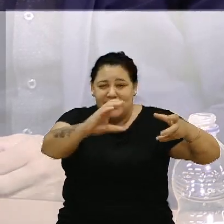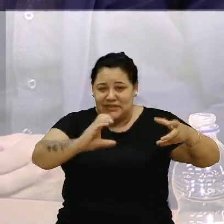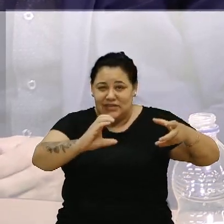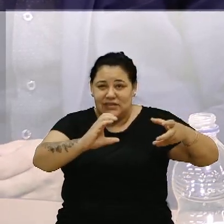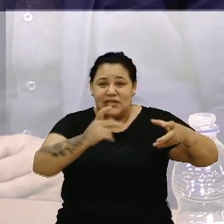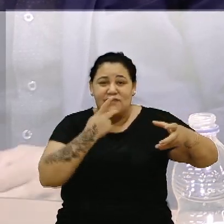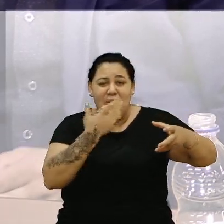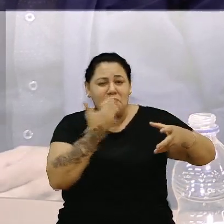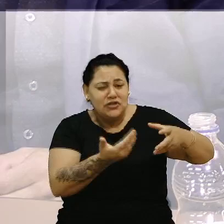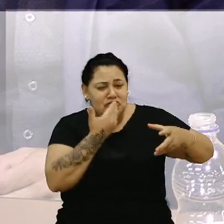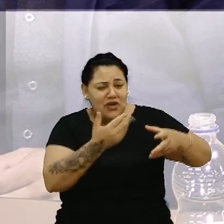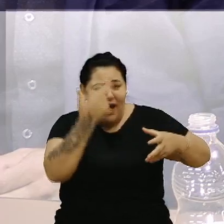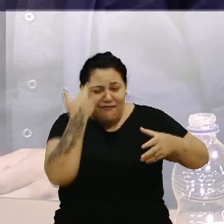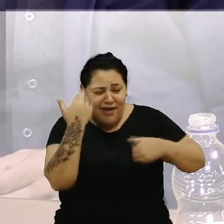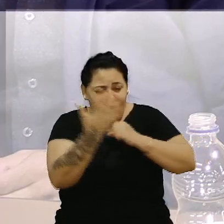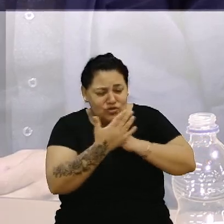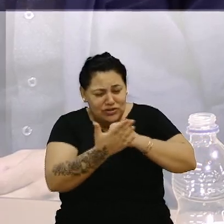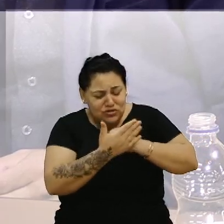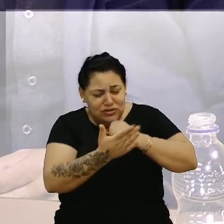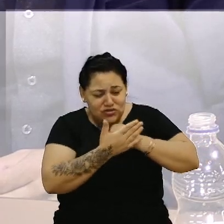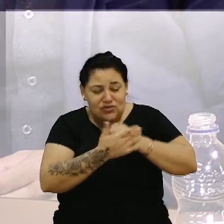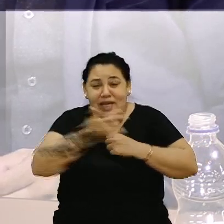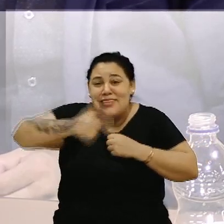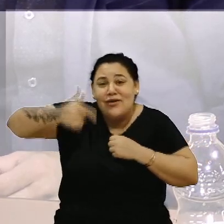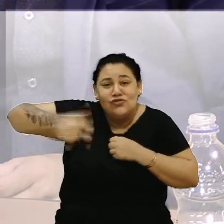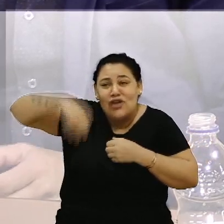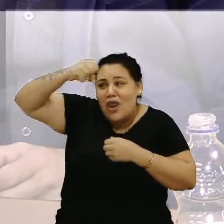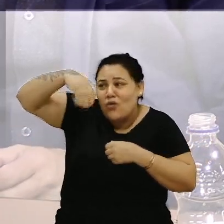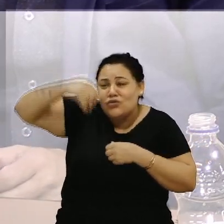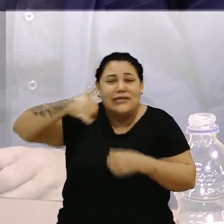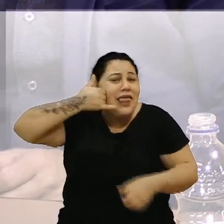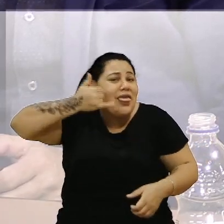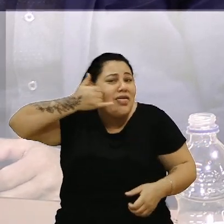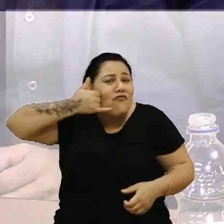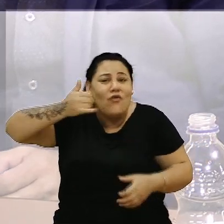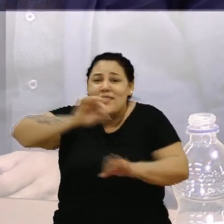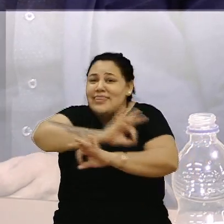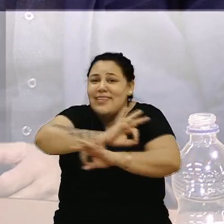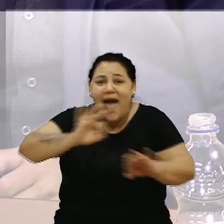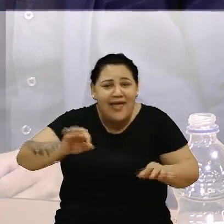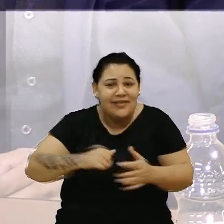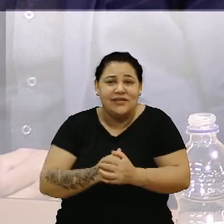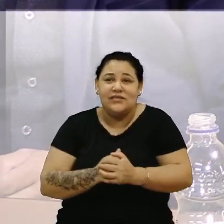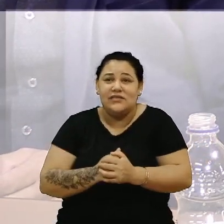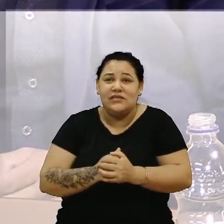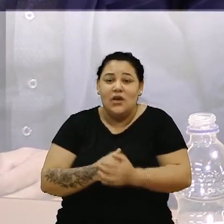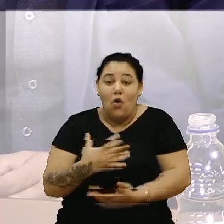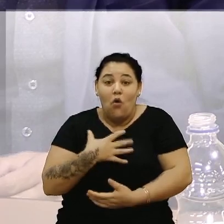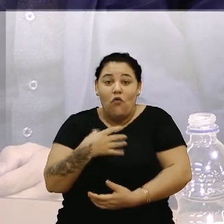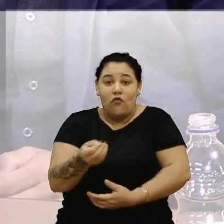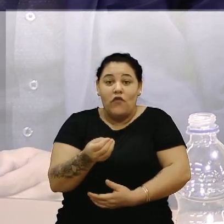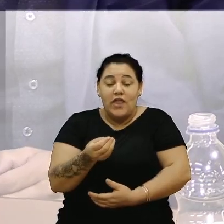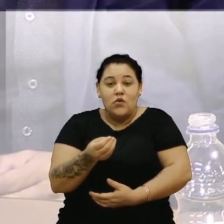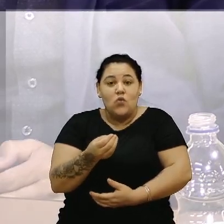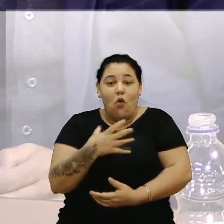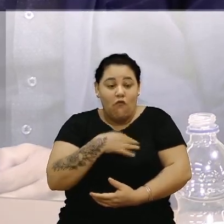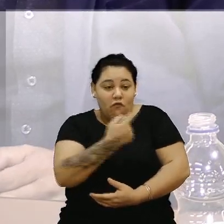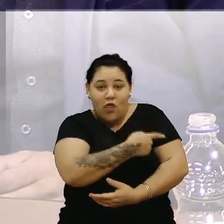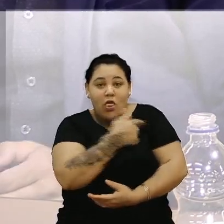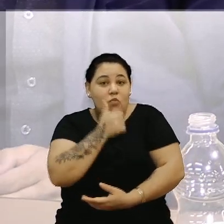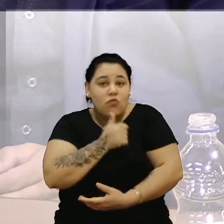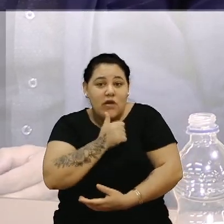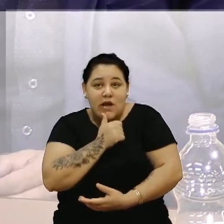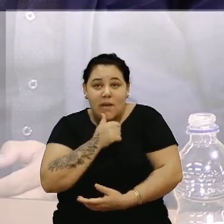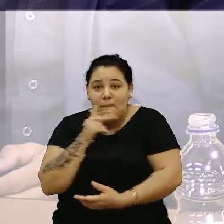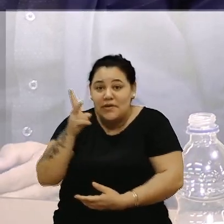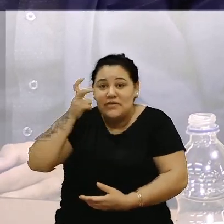favor, ajuda a contar. Mas não tinha luz, não tinha telefone, não tinha nada. O filho dela se deu por isso da terça até na sexta-feira. Se deu por conta de